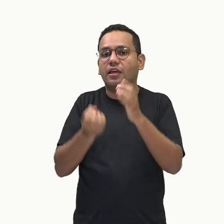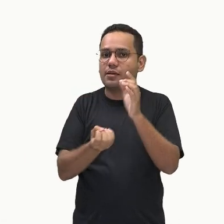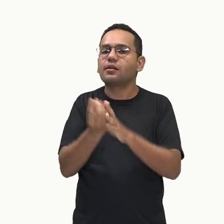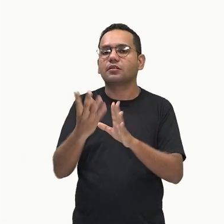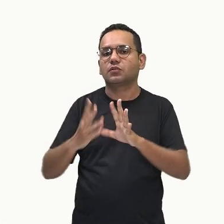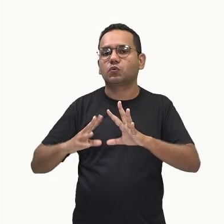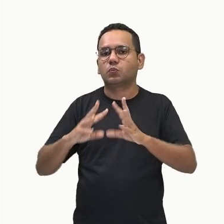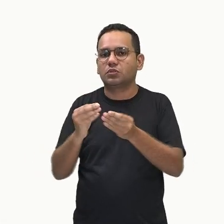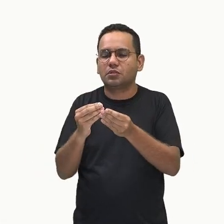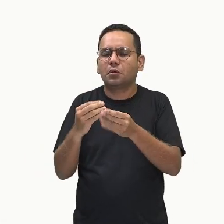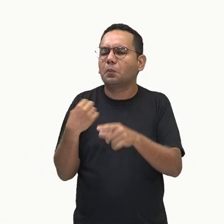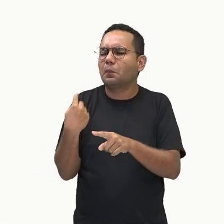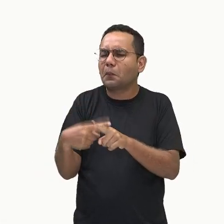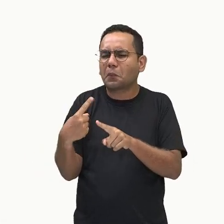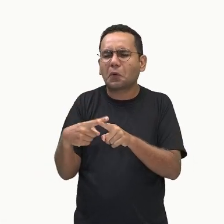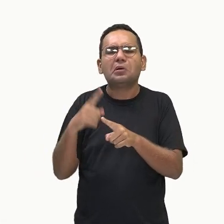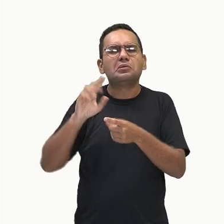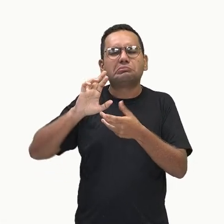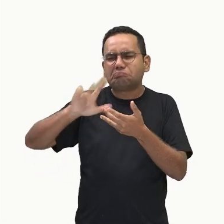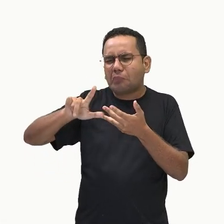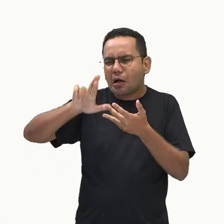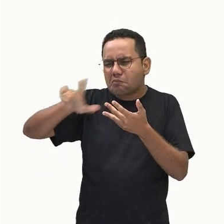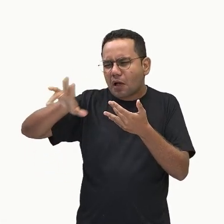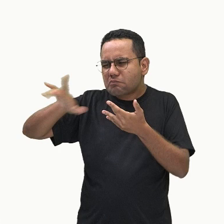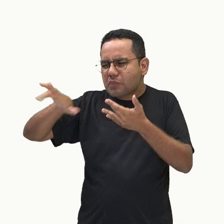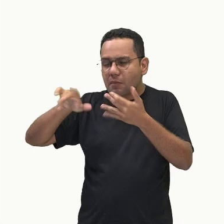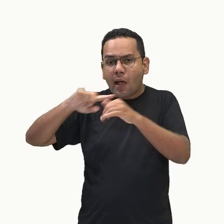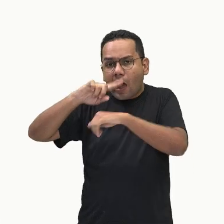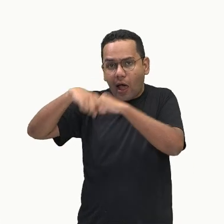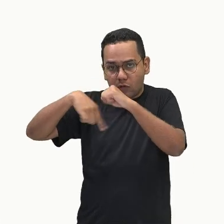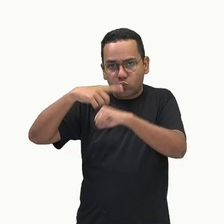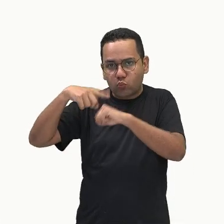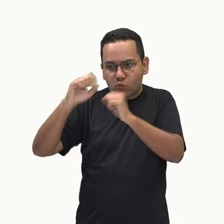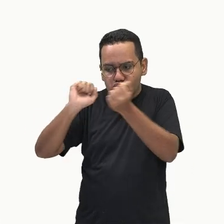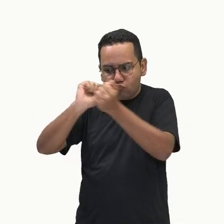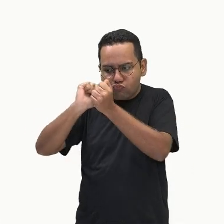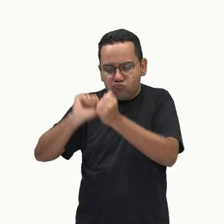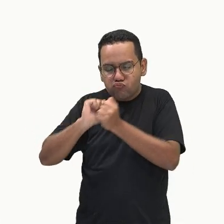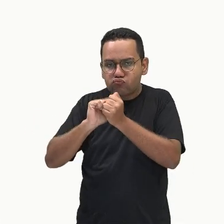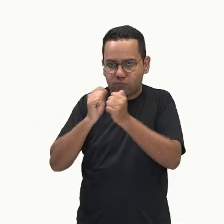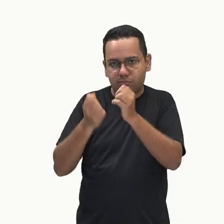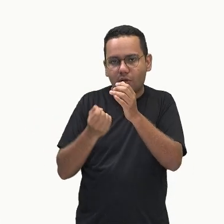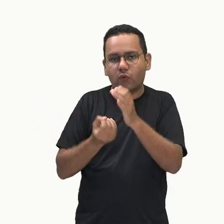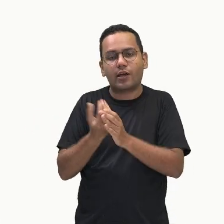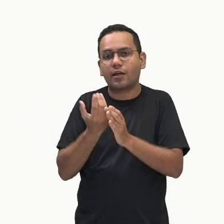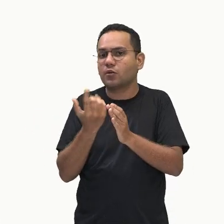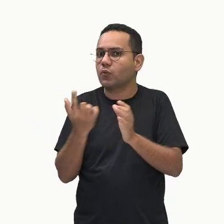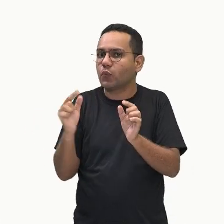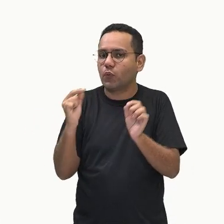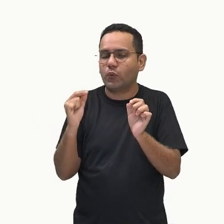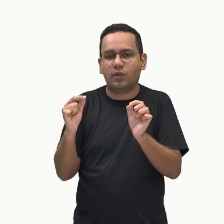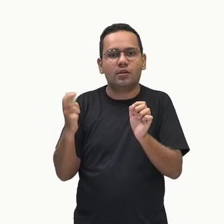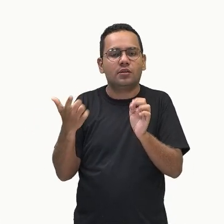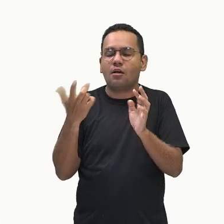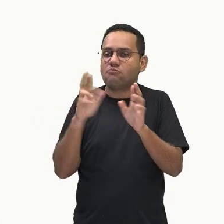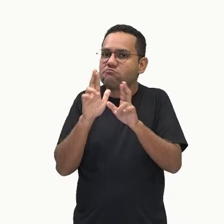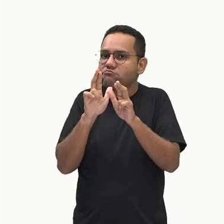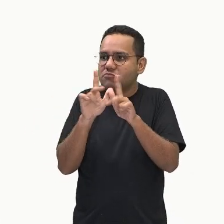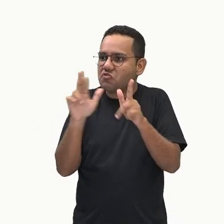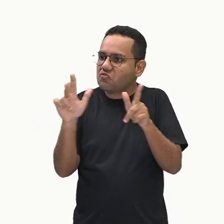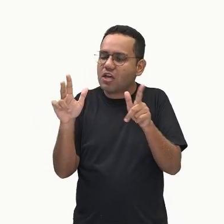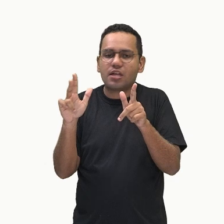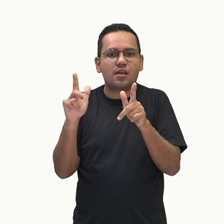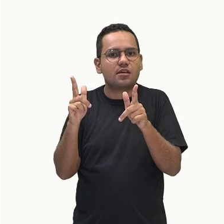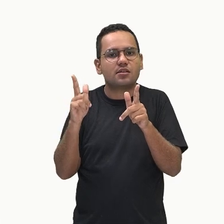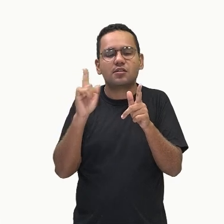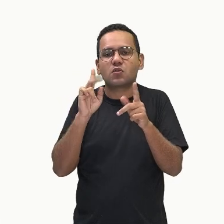eles são uma combinação de vários átomos juntos, e é isso aí resulta em propriedades também diferentes. Alguns